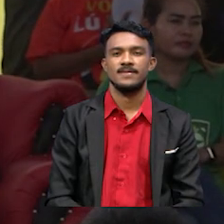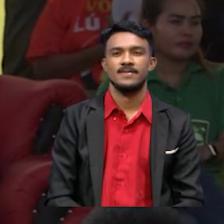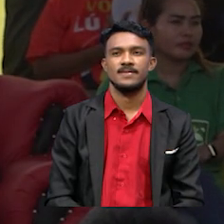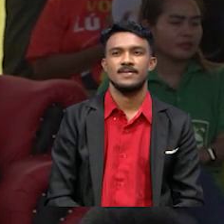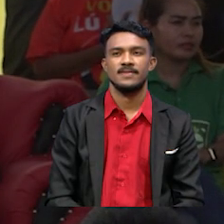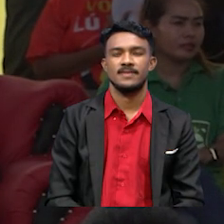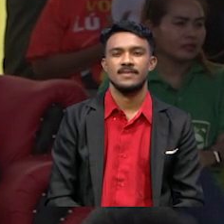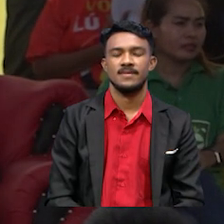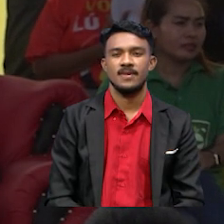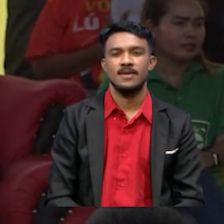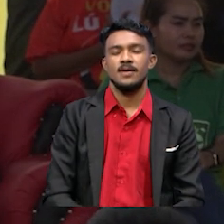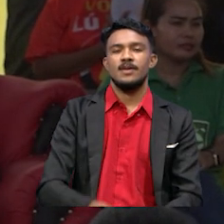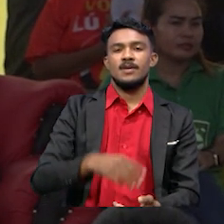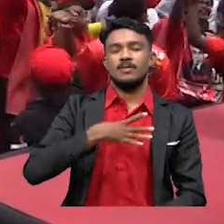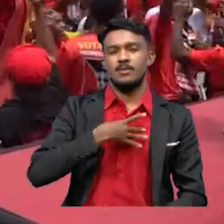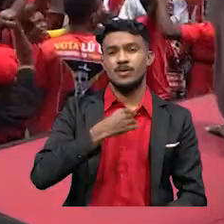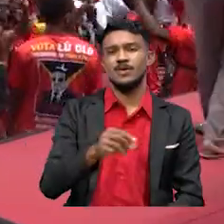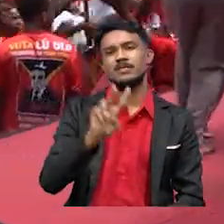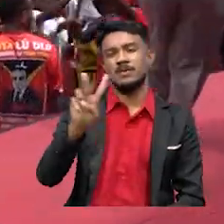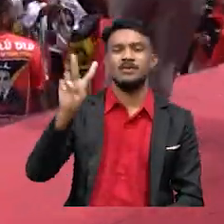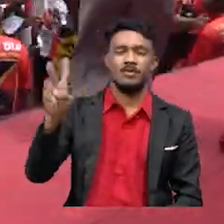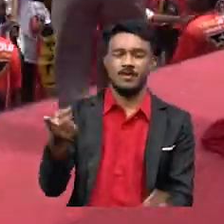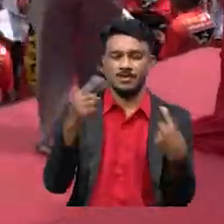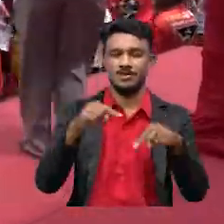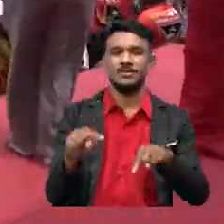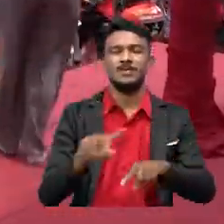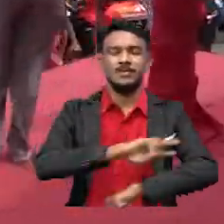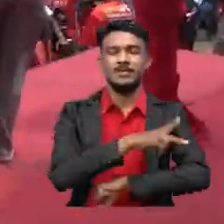Muting atu mai rua kampanye tolu si baku sila.